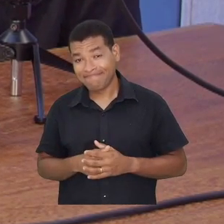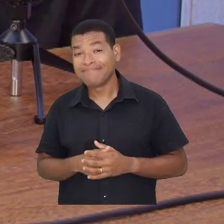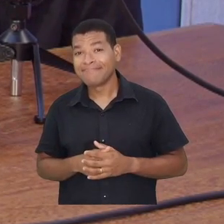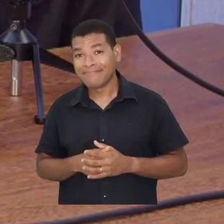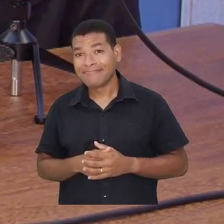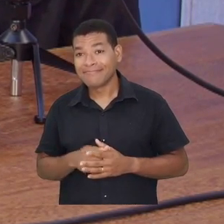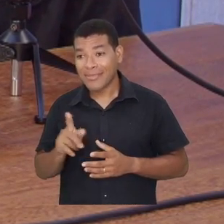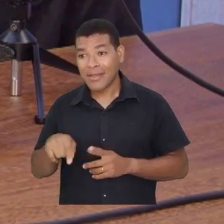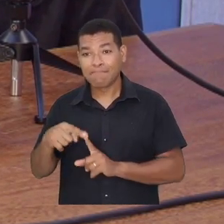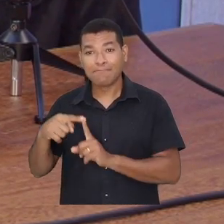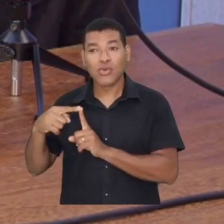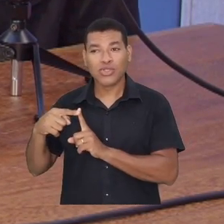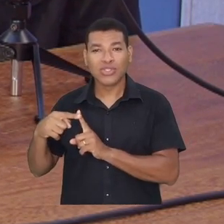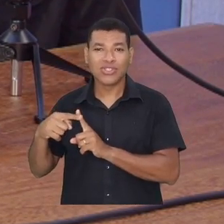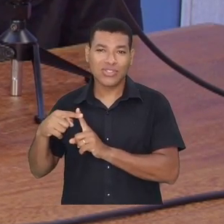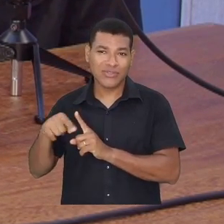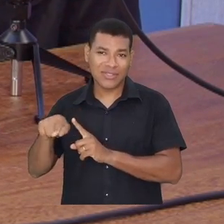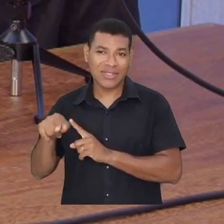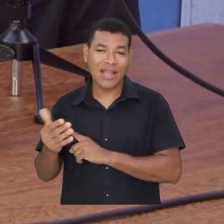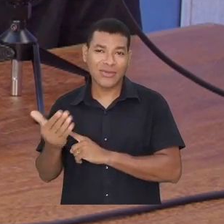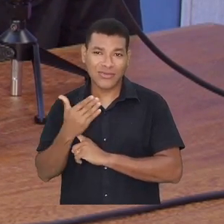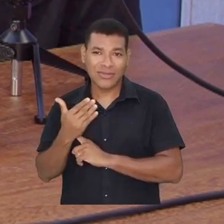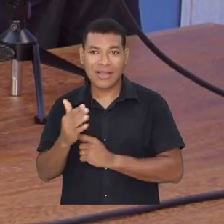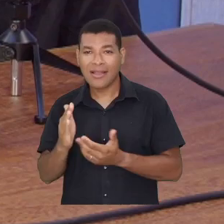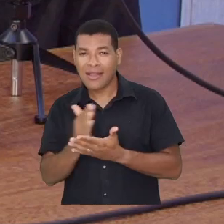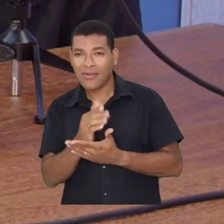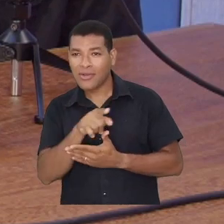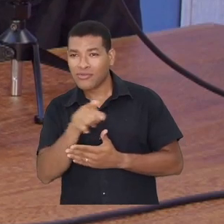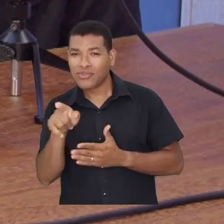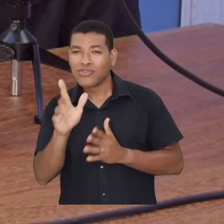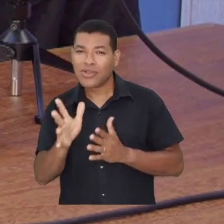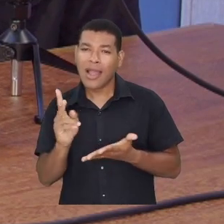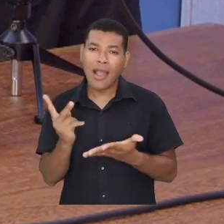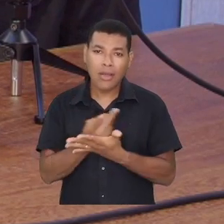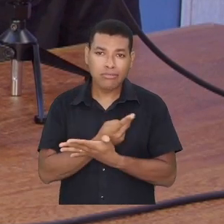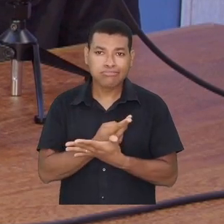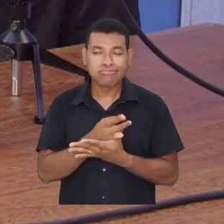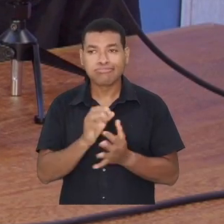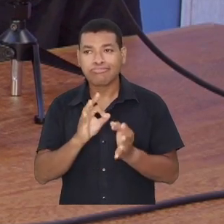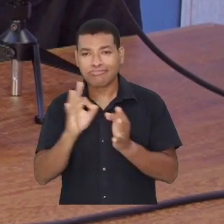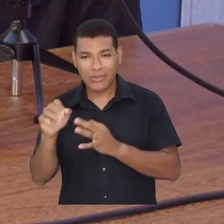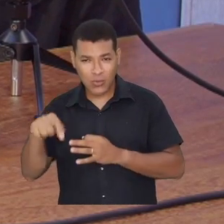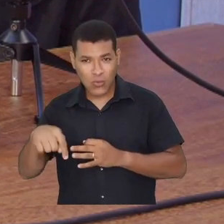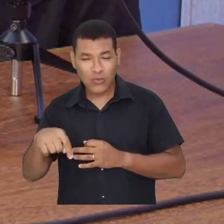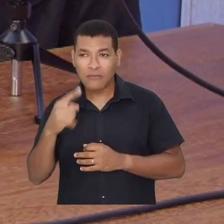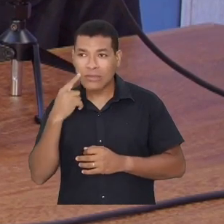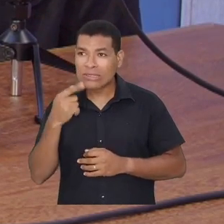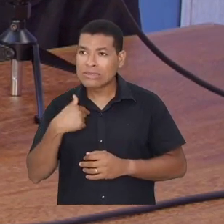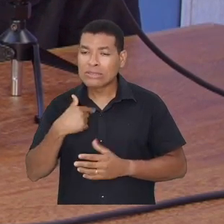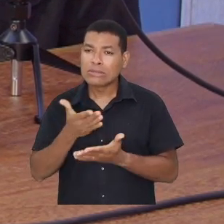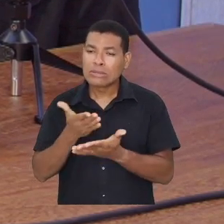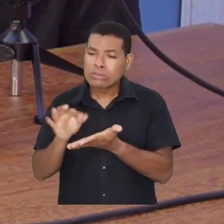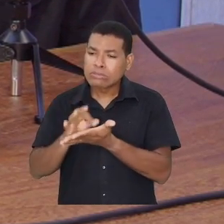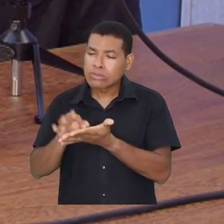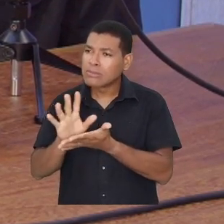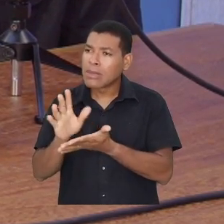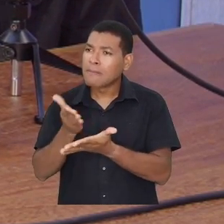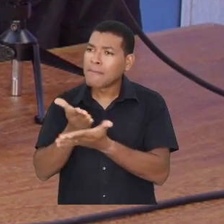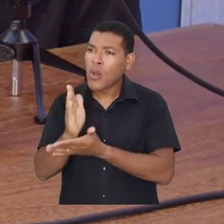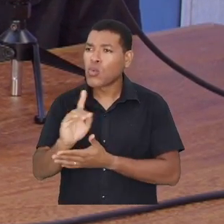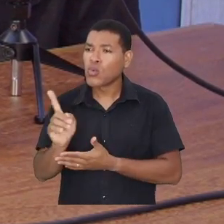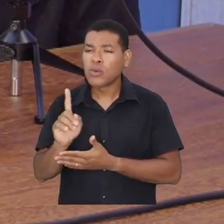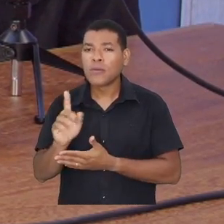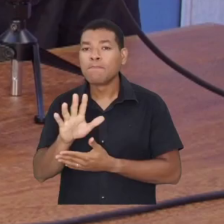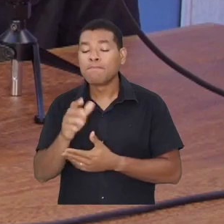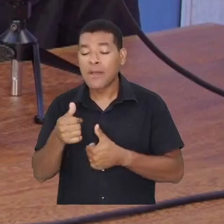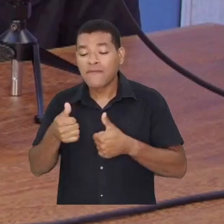esse é o lado positivo para quem está aqui nos acompanhando e já passou por esse momento, né, de não ser aprovado numa vaga. Mas o que que